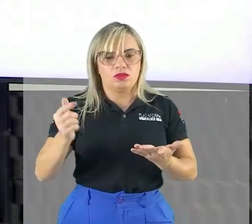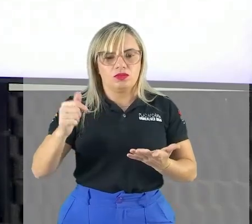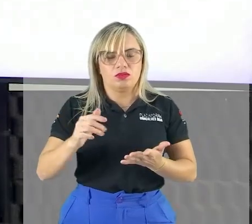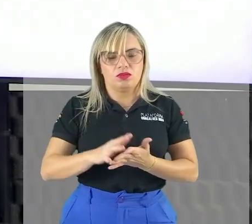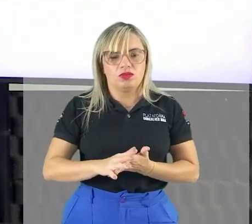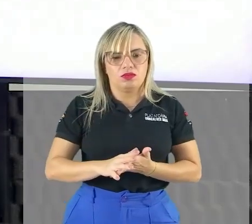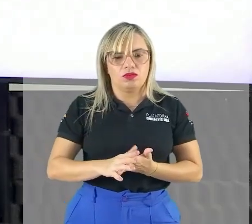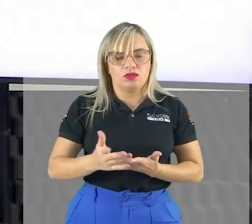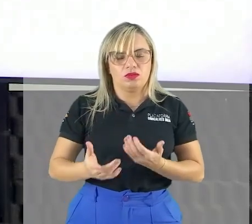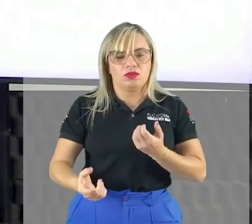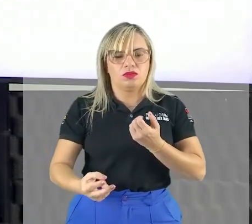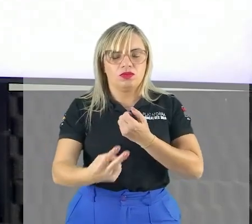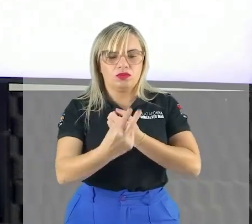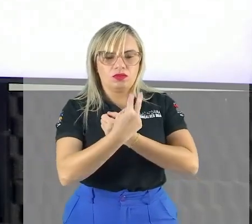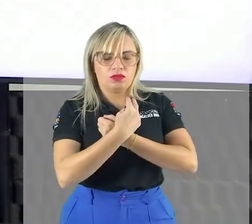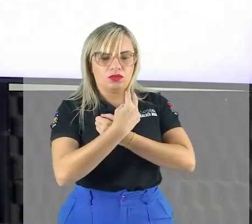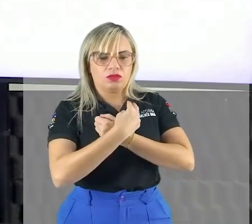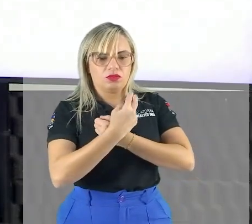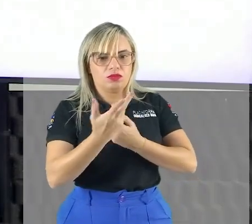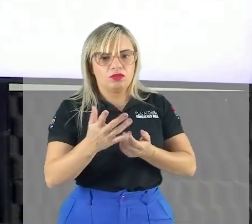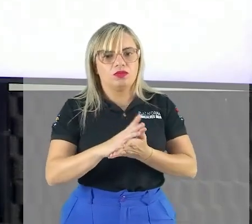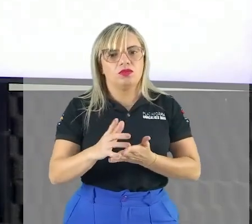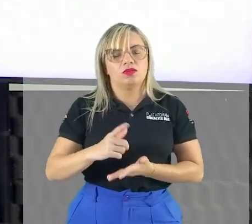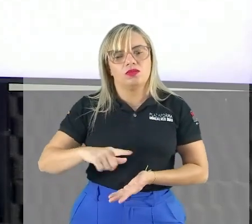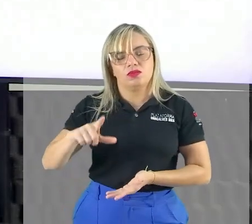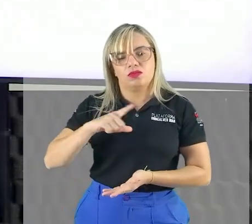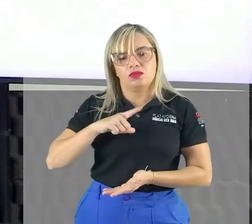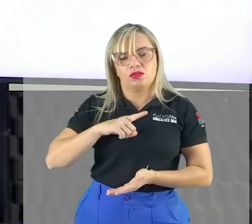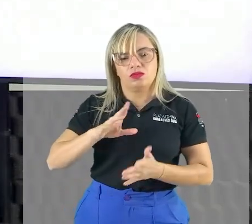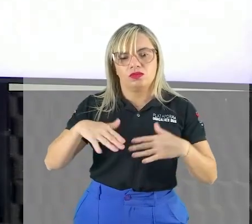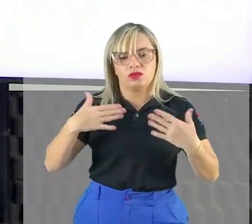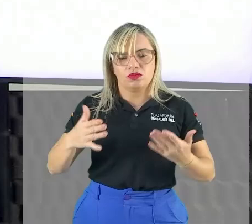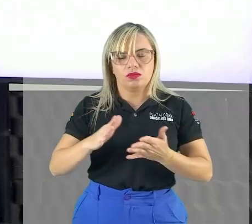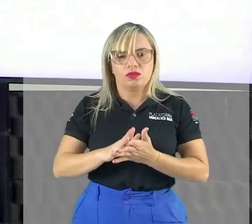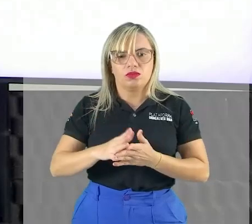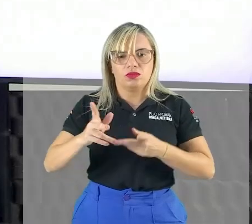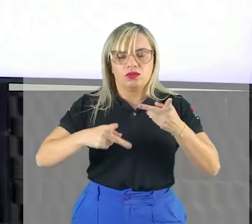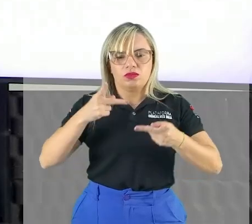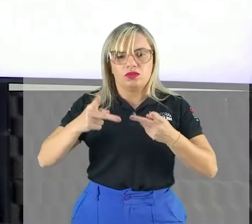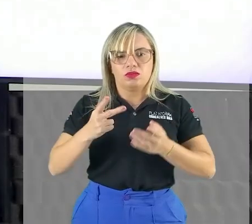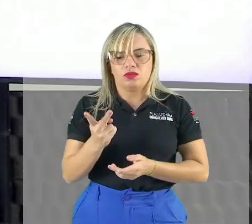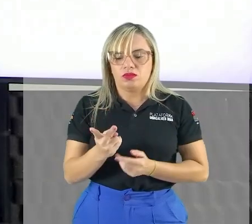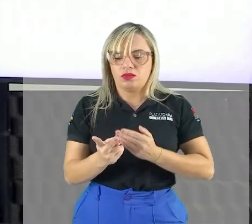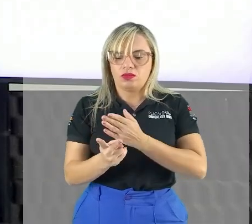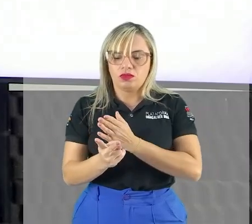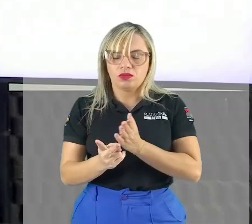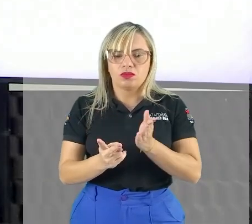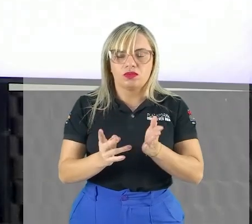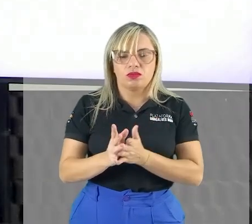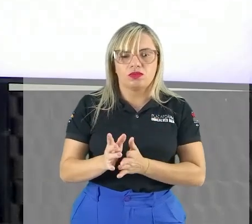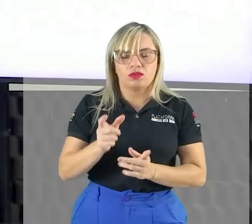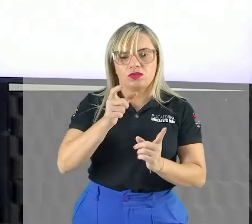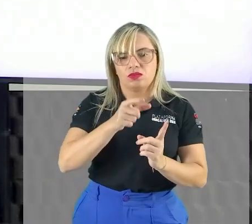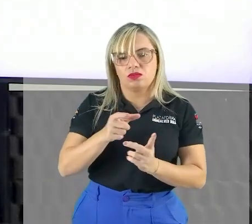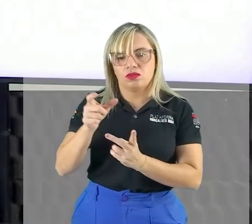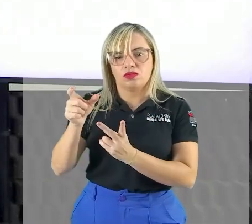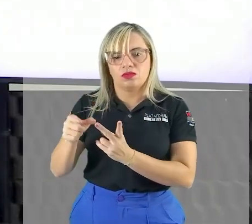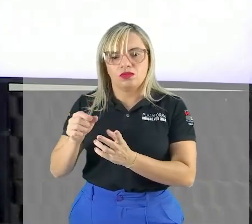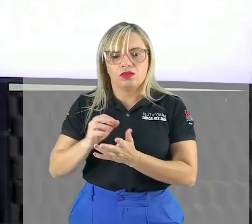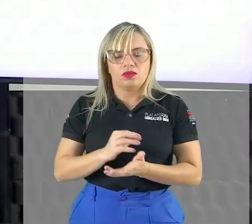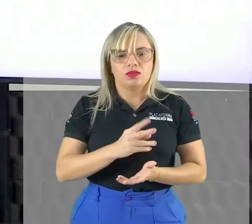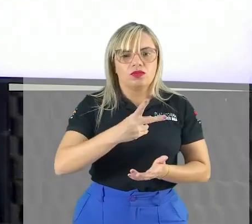ser protegido, porque havia isso. Então, nós estamos falando de 2 personagens, o vassalo e o